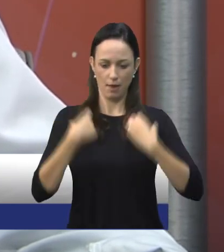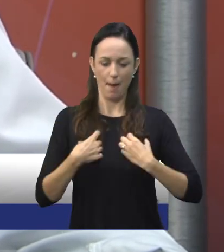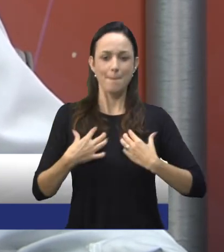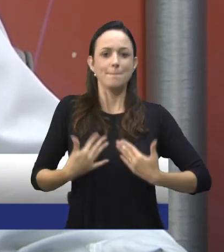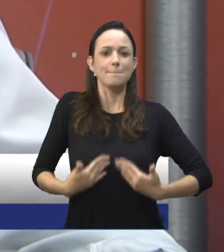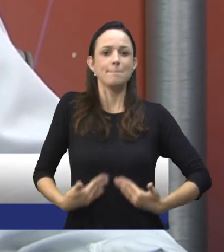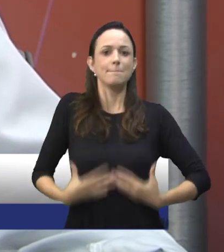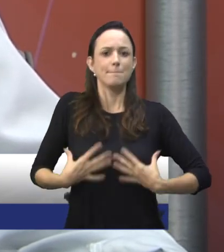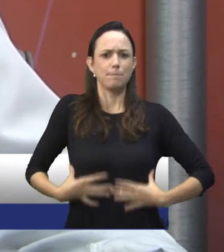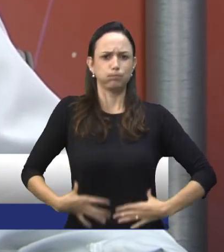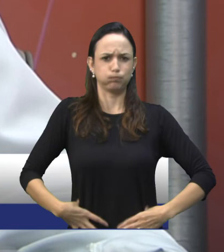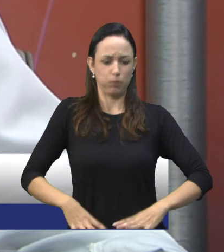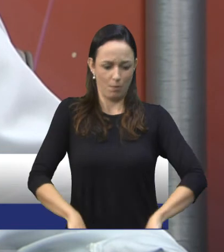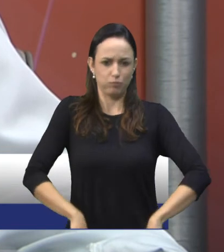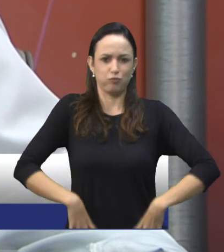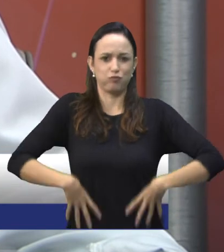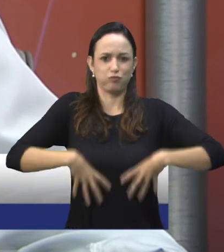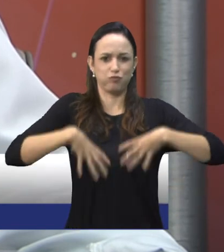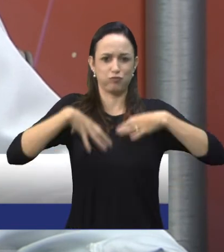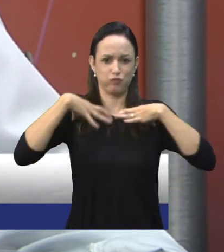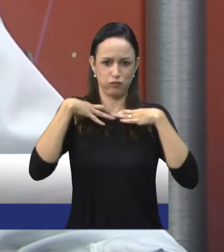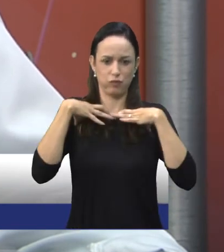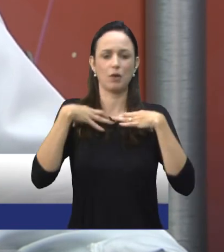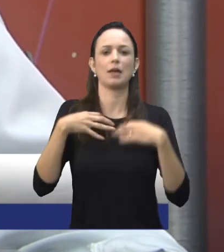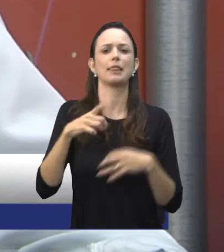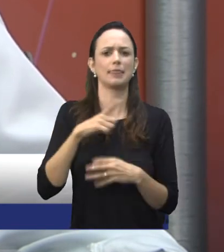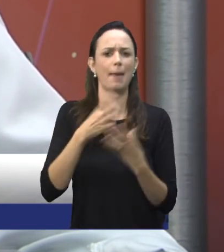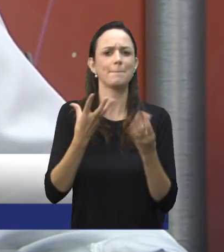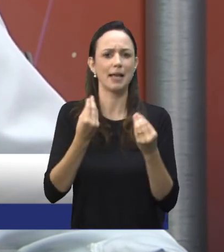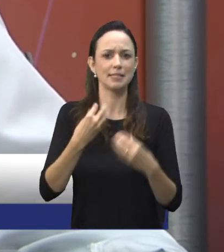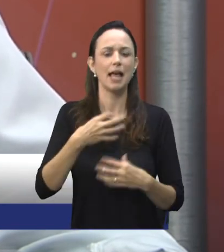macacões impermeáveis, que tem vários no mercado,